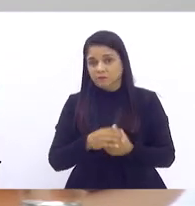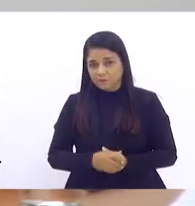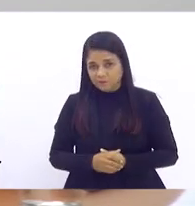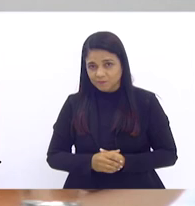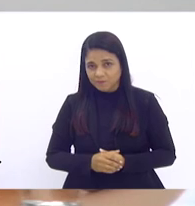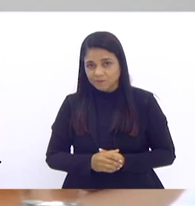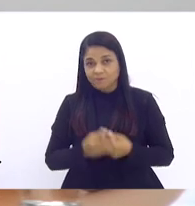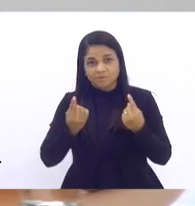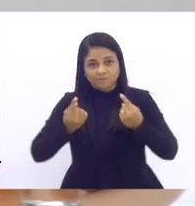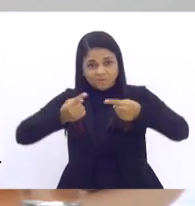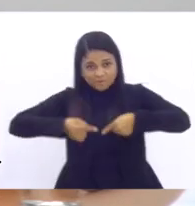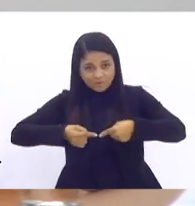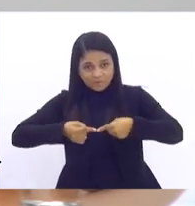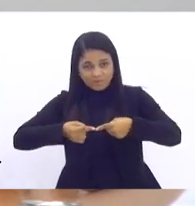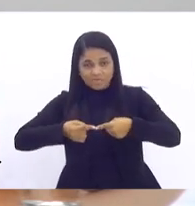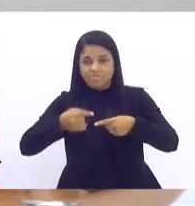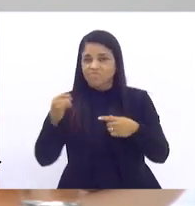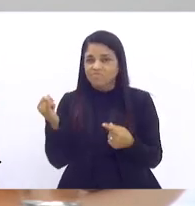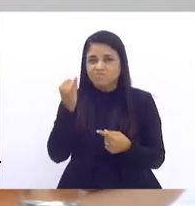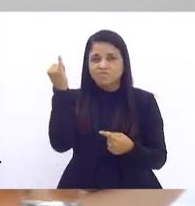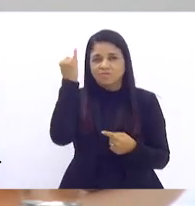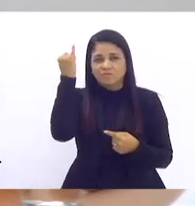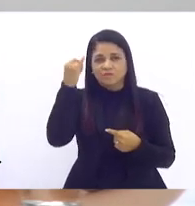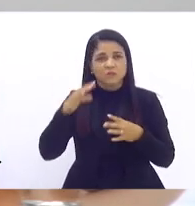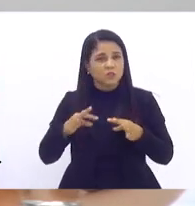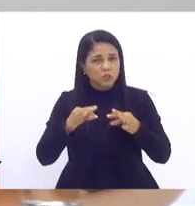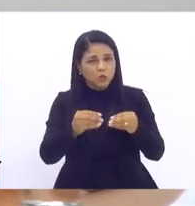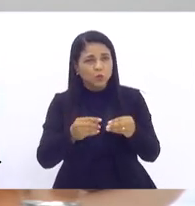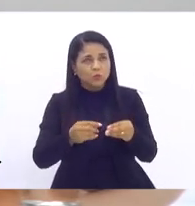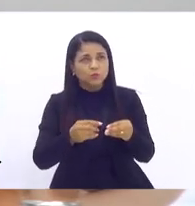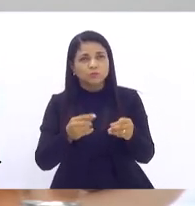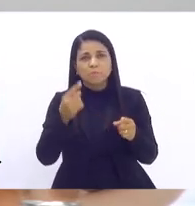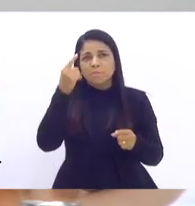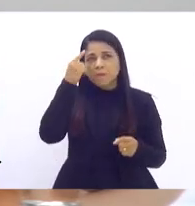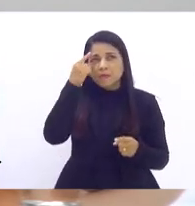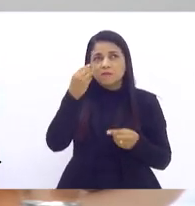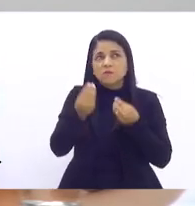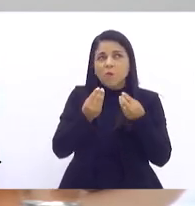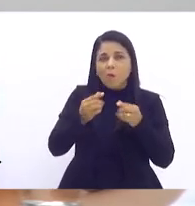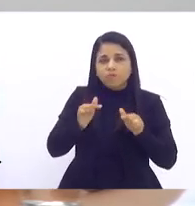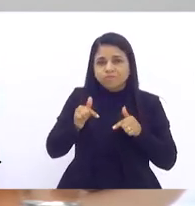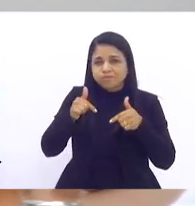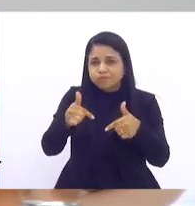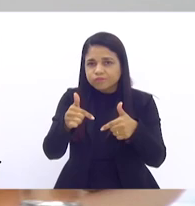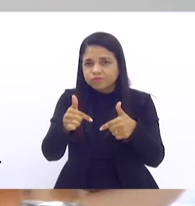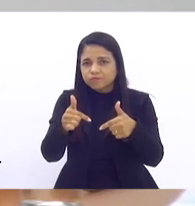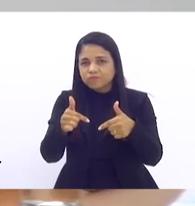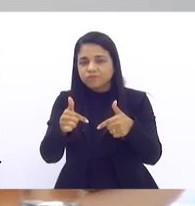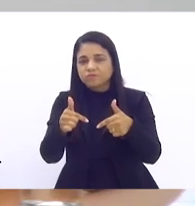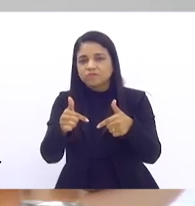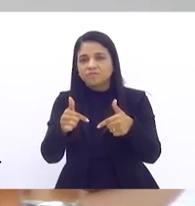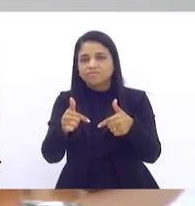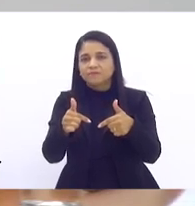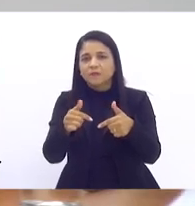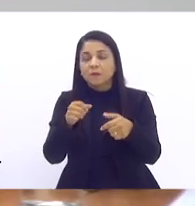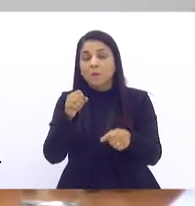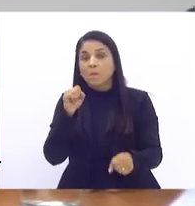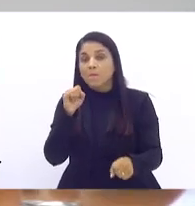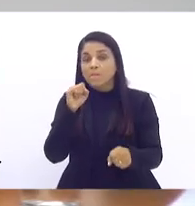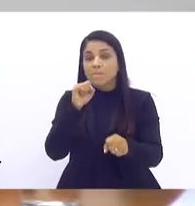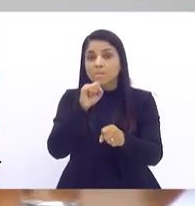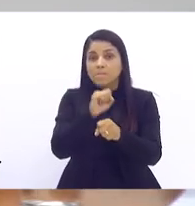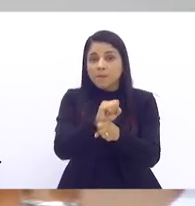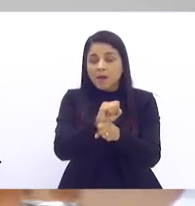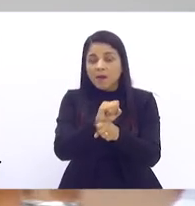Eu acho que o desafio mais importante que todos temos que pensar e como agir é como que a gente Breca essa sanha